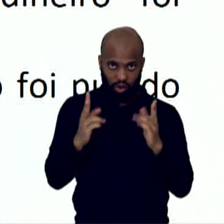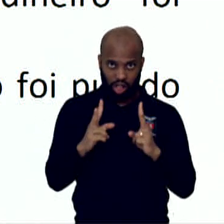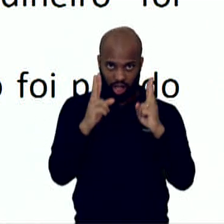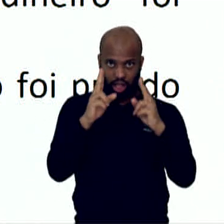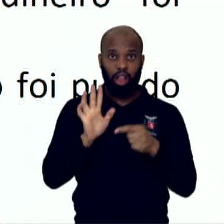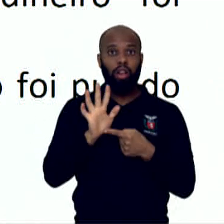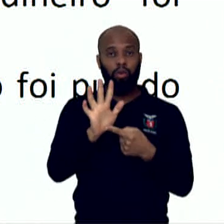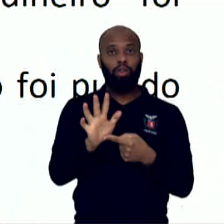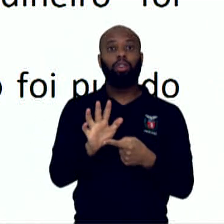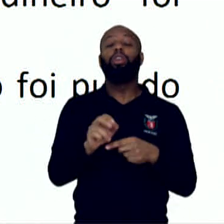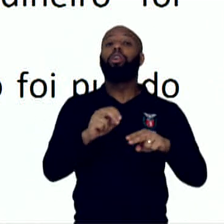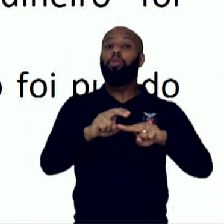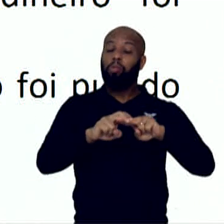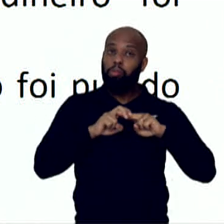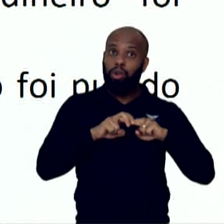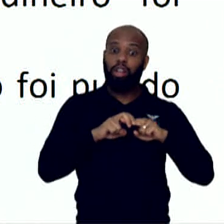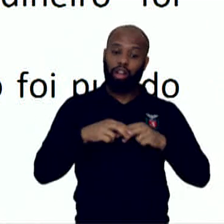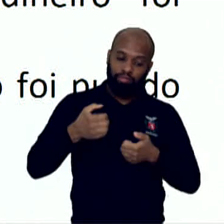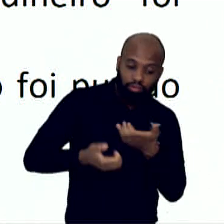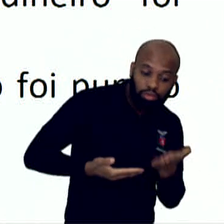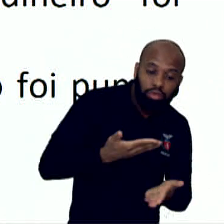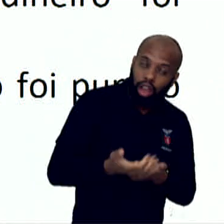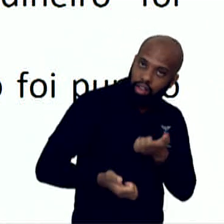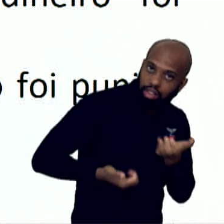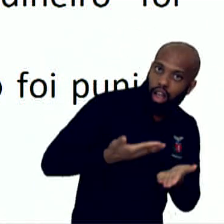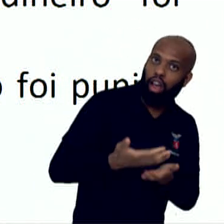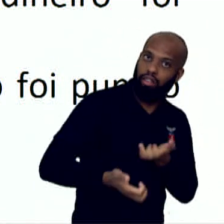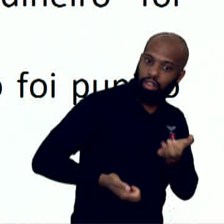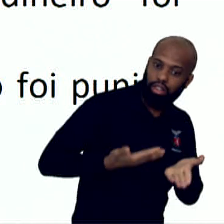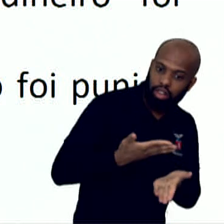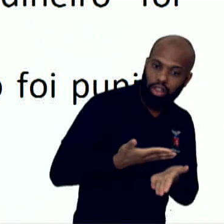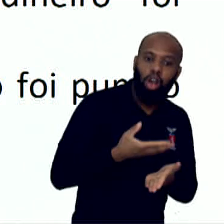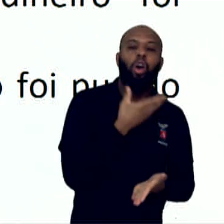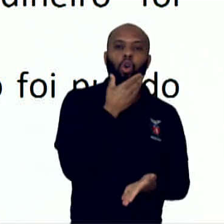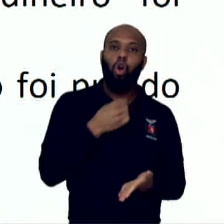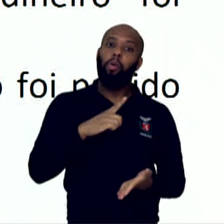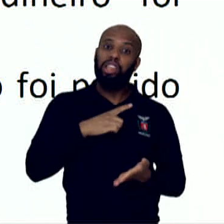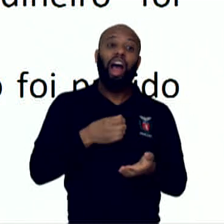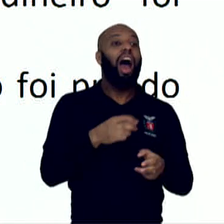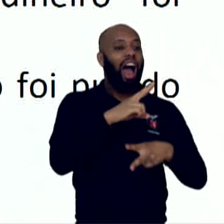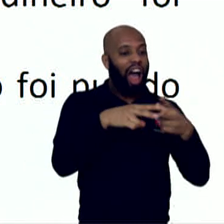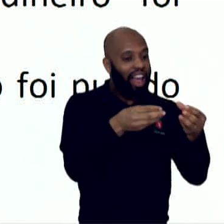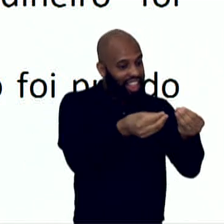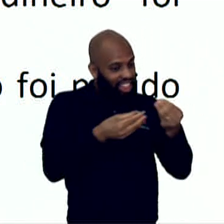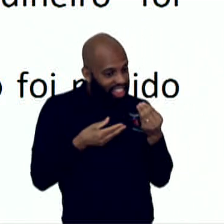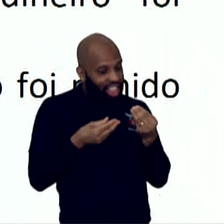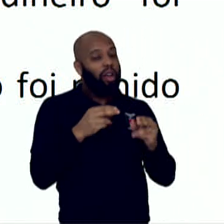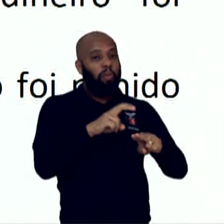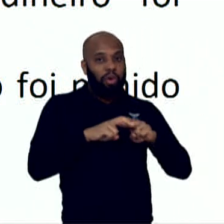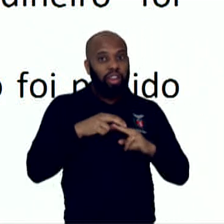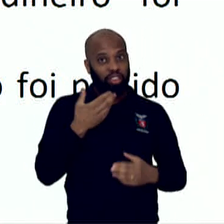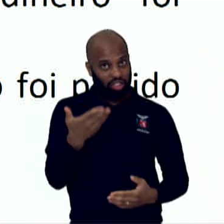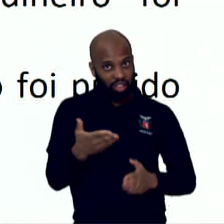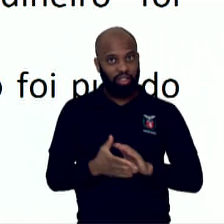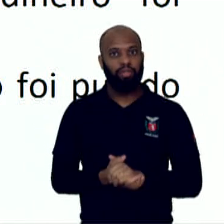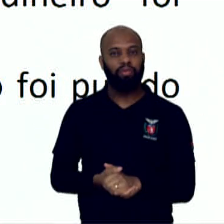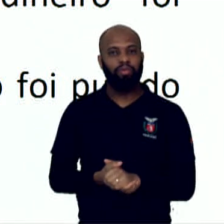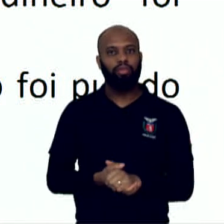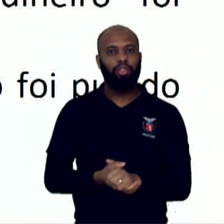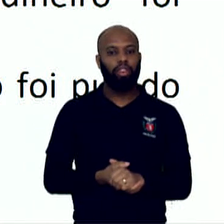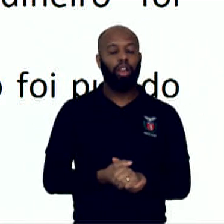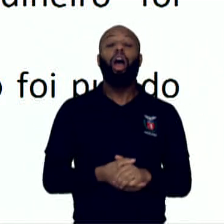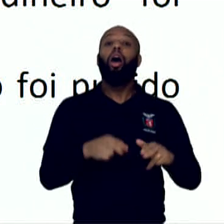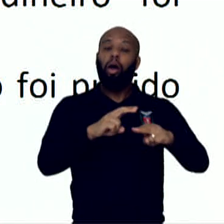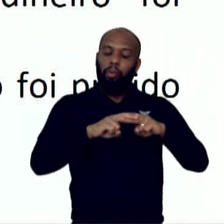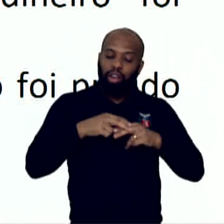por sua atenção dada às plantas, o jardineiro foi recompensado pelo patrão? Ou, por sua